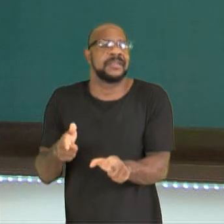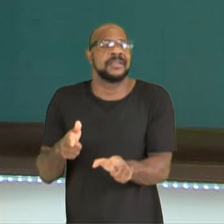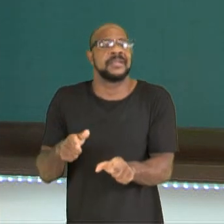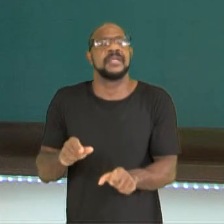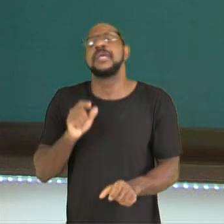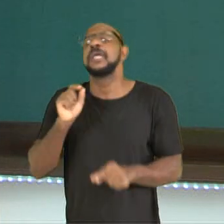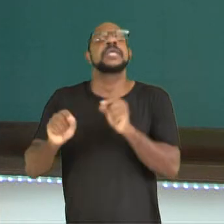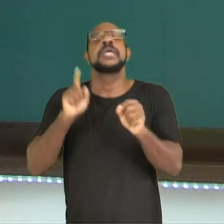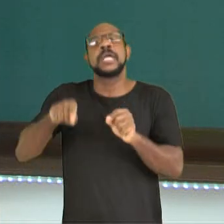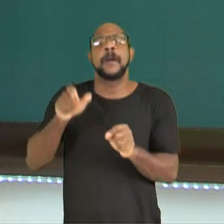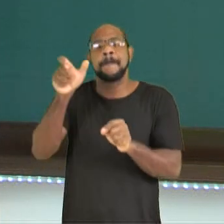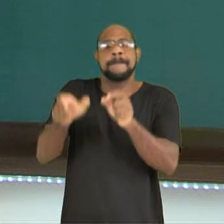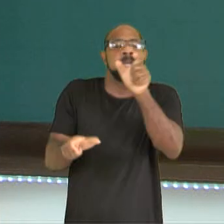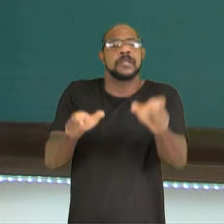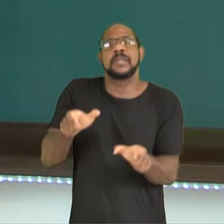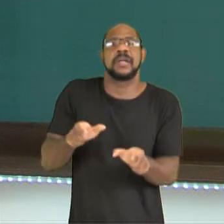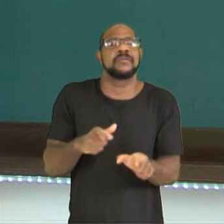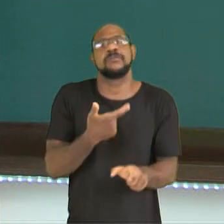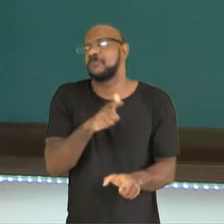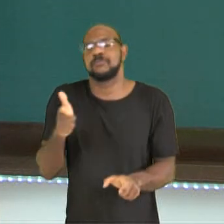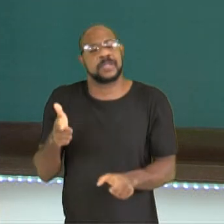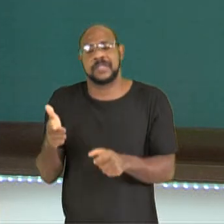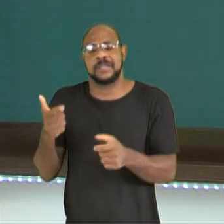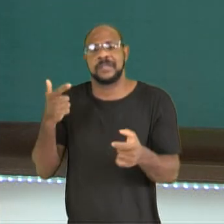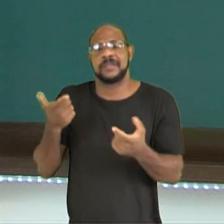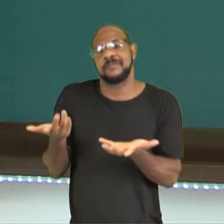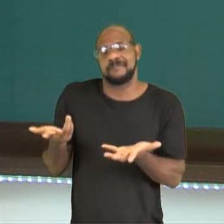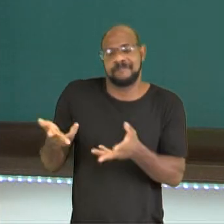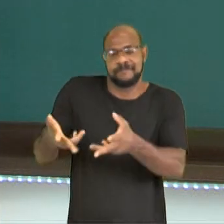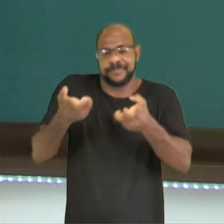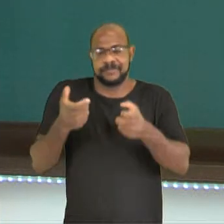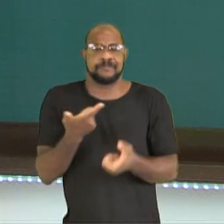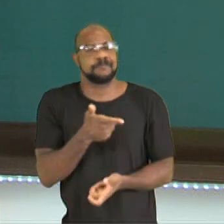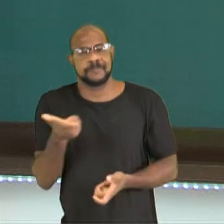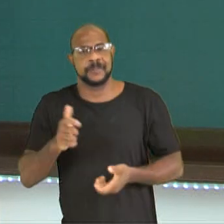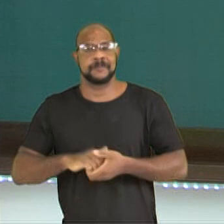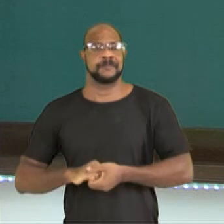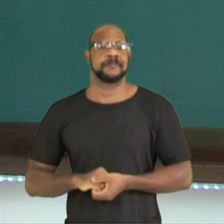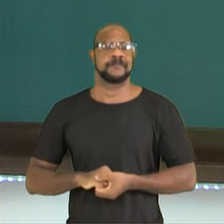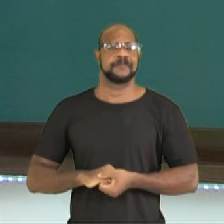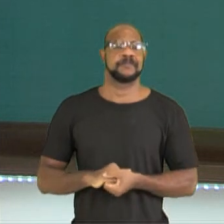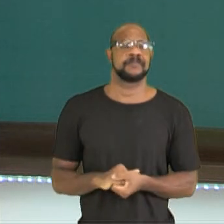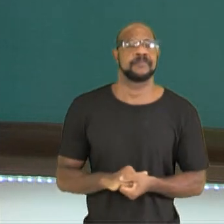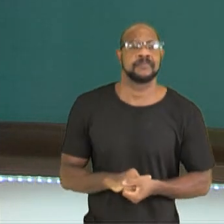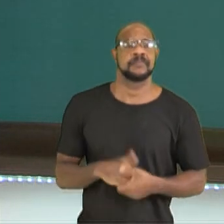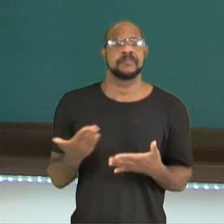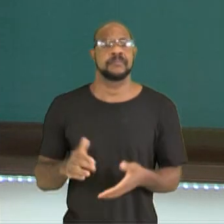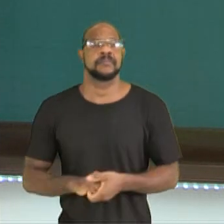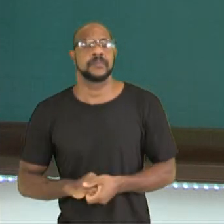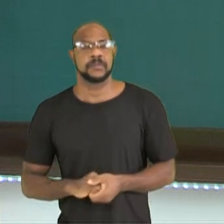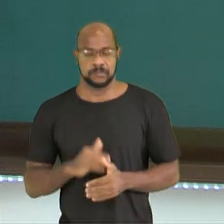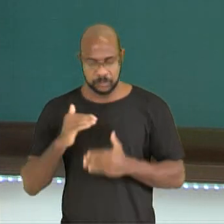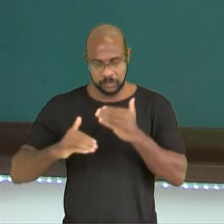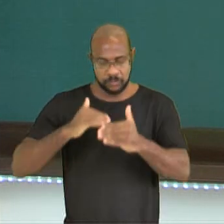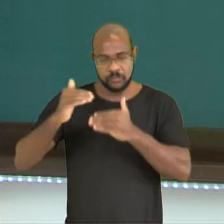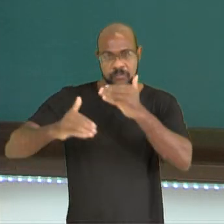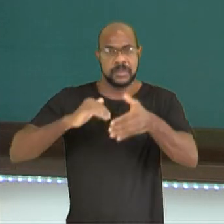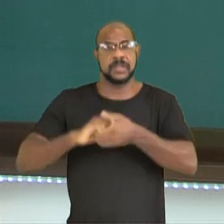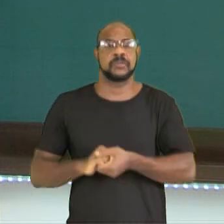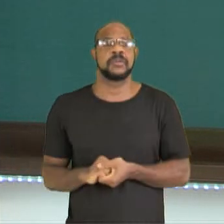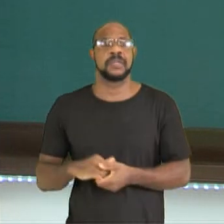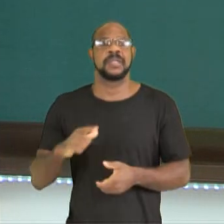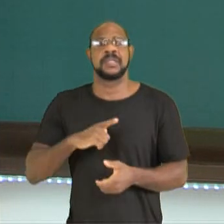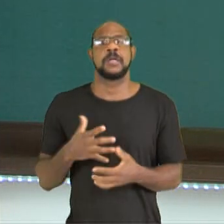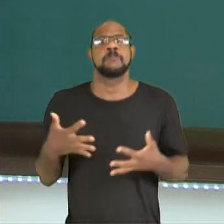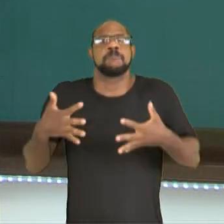quem são esses personagens, esse grupo de pessoas que tenta impedi-lo. Já no desenvolvimento, onde temos o